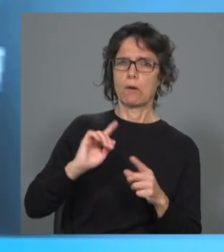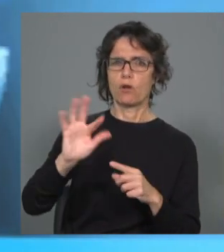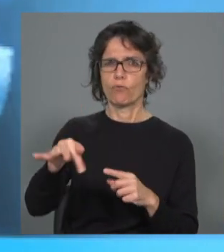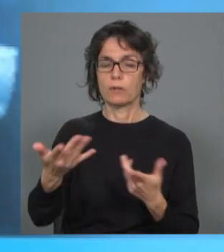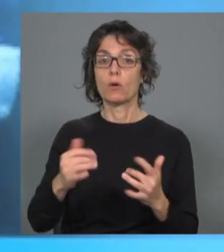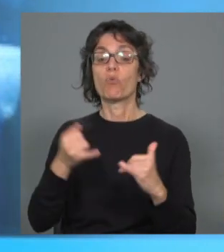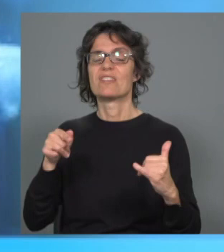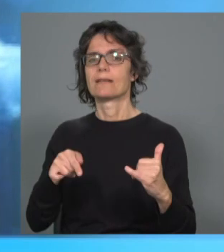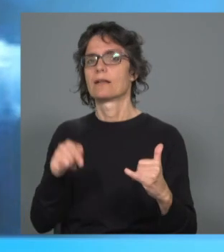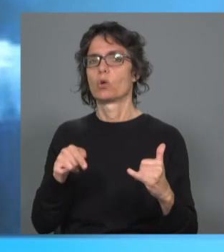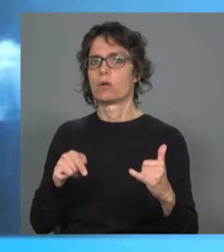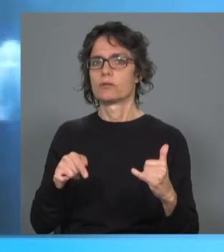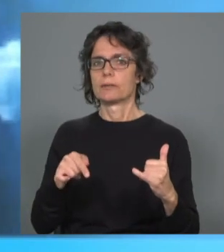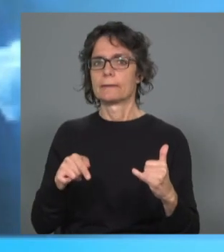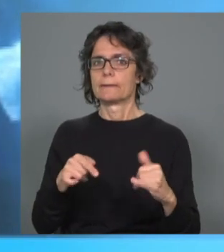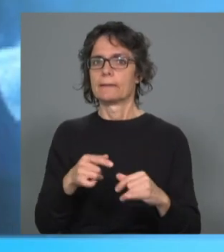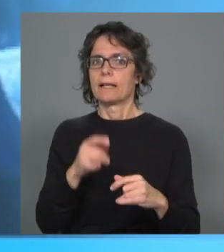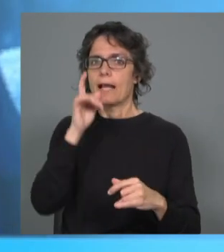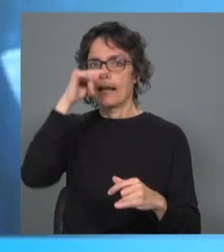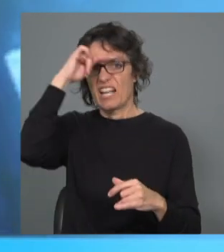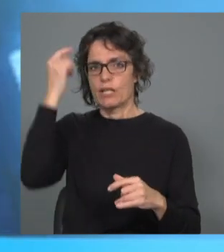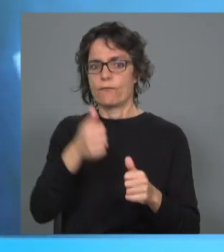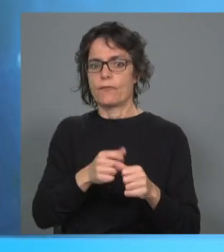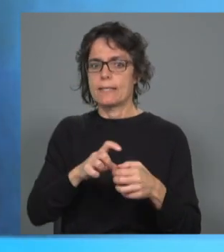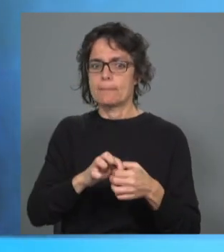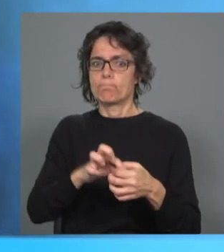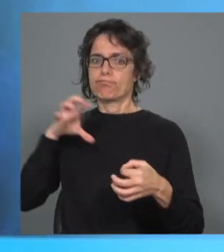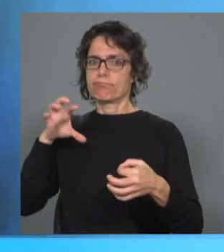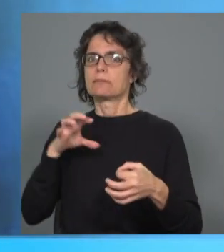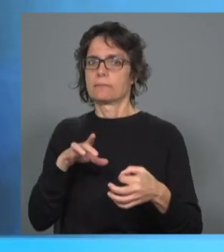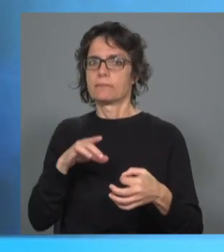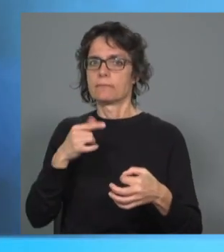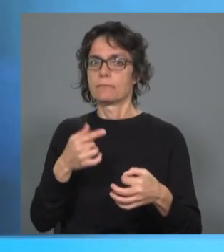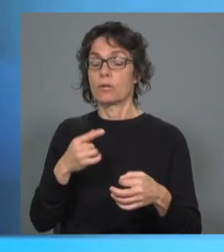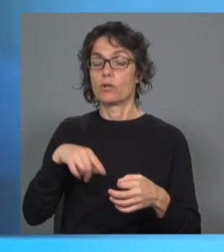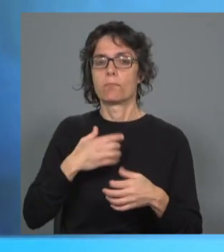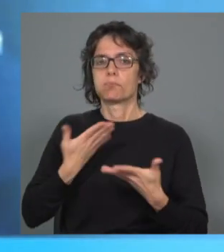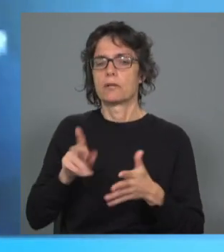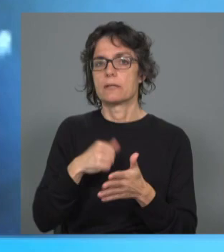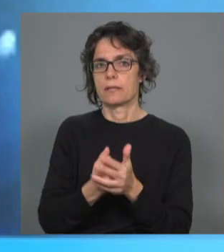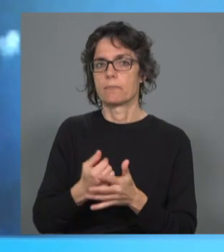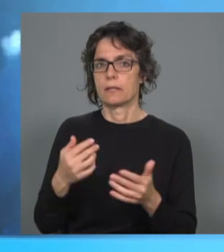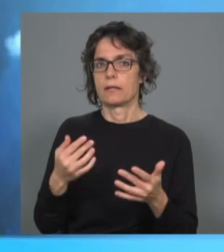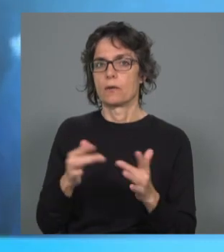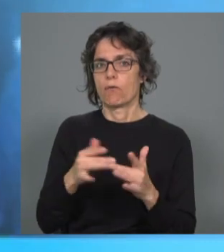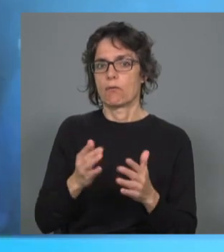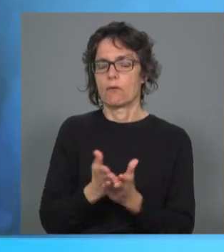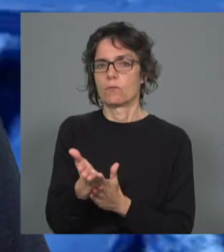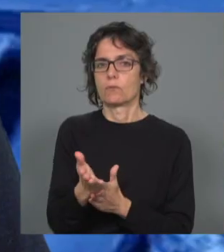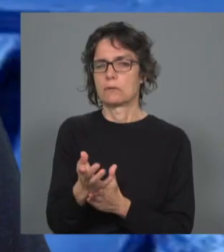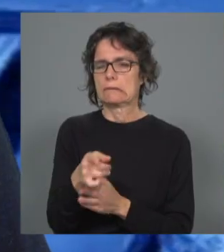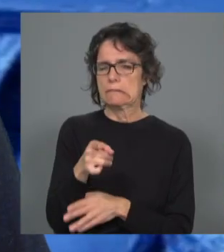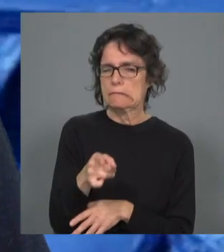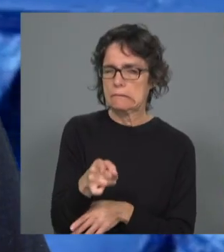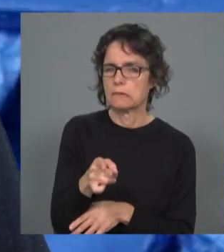hoje tem essa característica em que a pessoa está sempre disponível e contactável por parte da empresa. É também